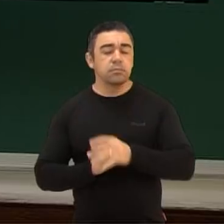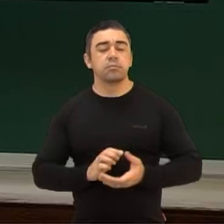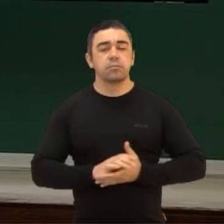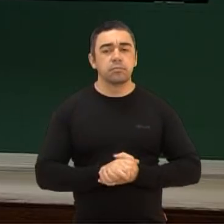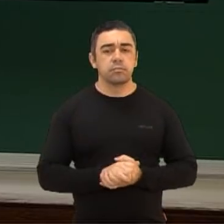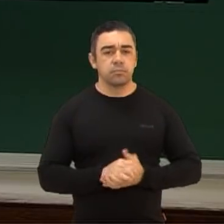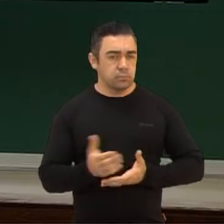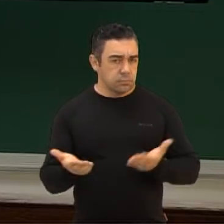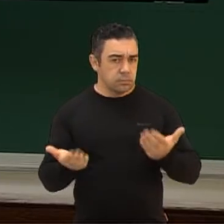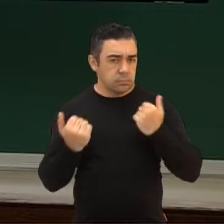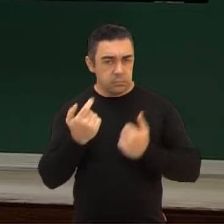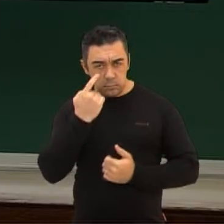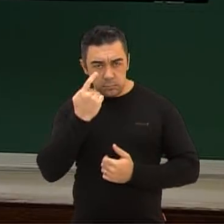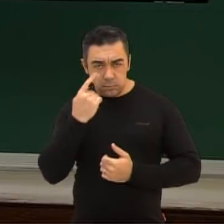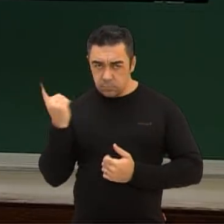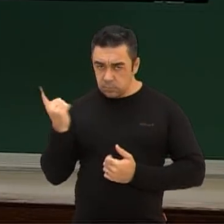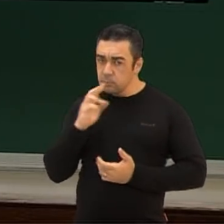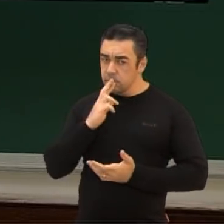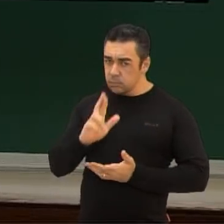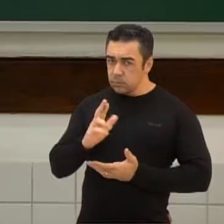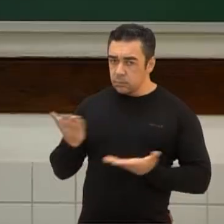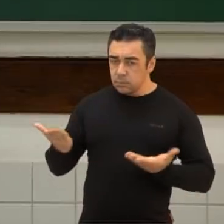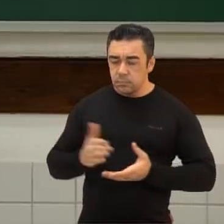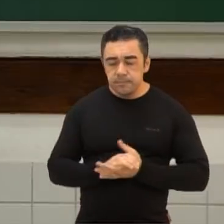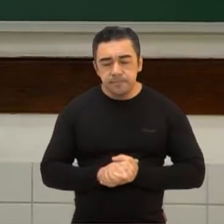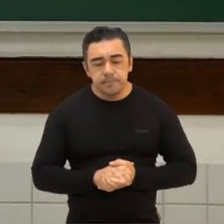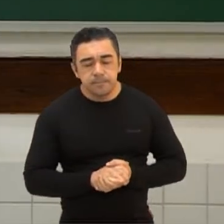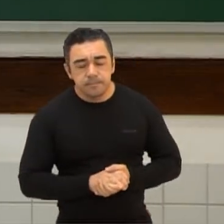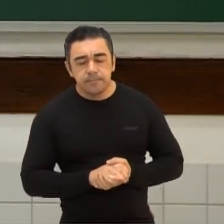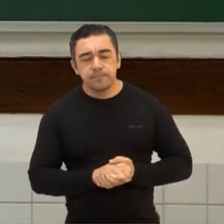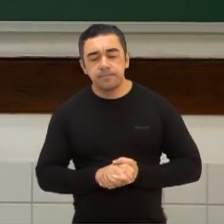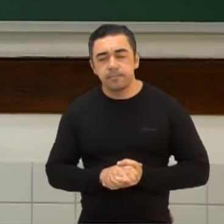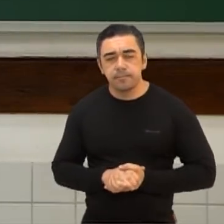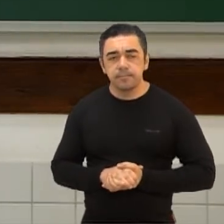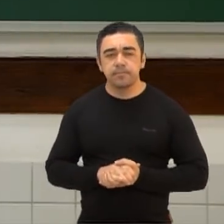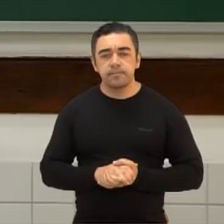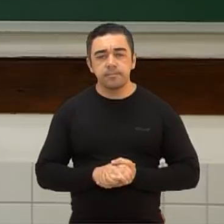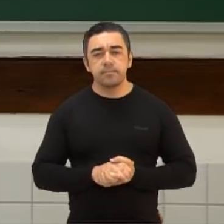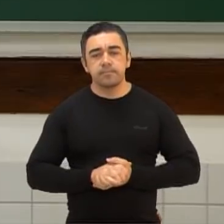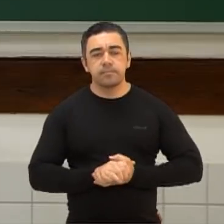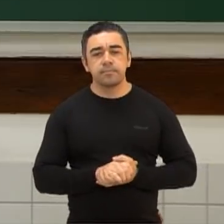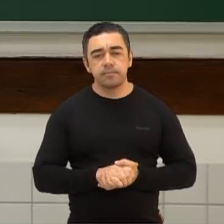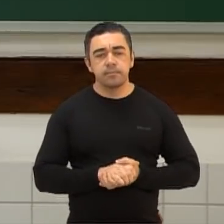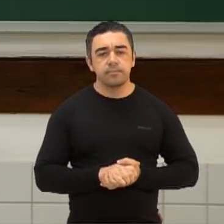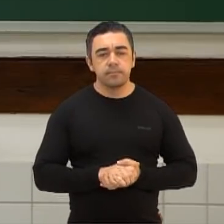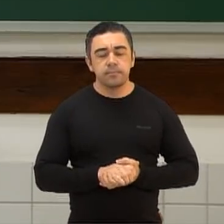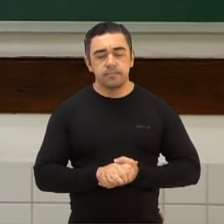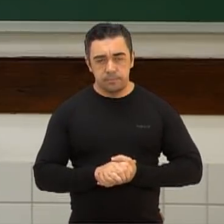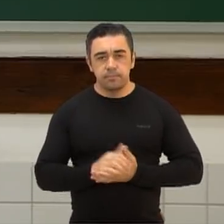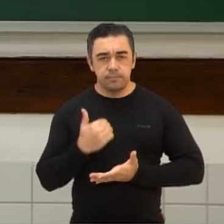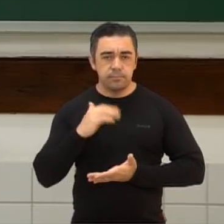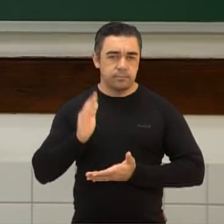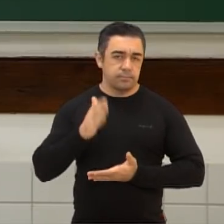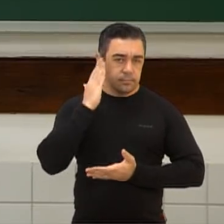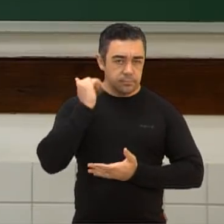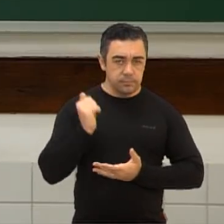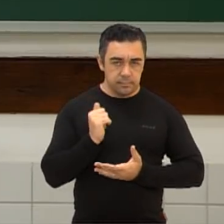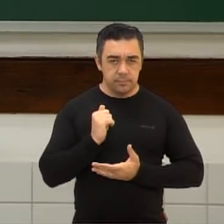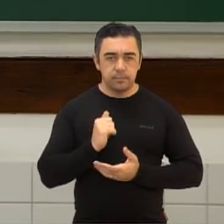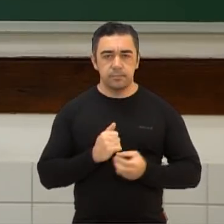ângulos. Vamos lá para o quadro fazer a nossa resolução? Então, vejamos aqui. Eu sei